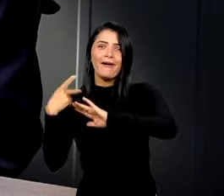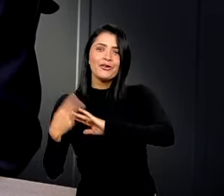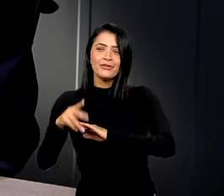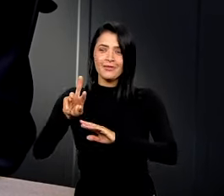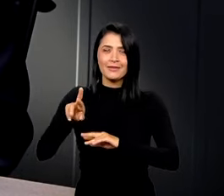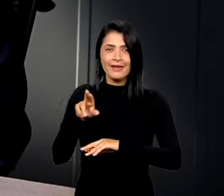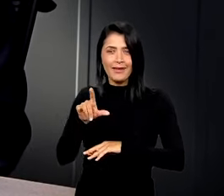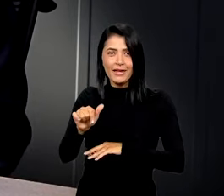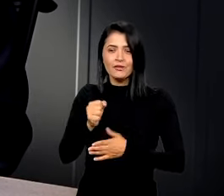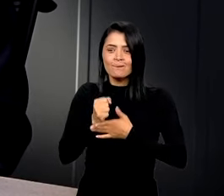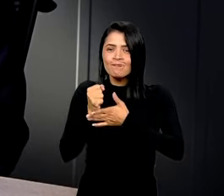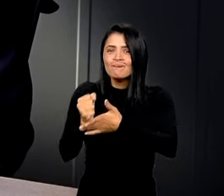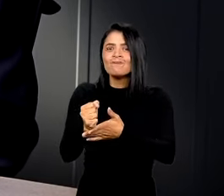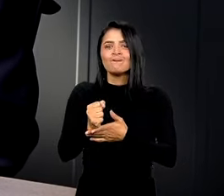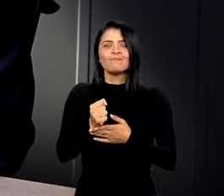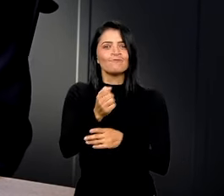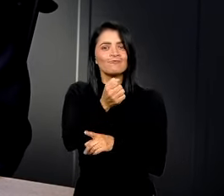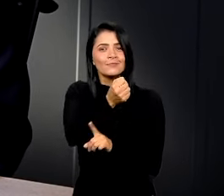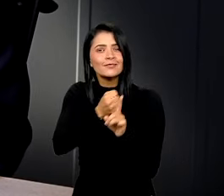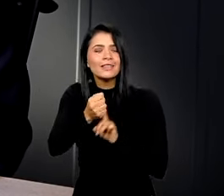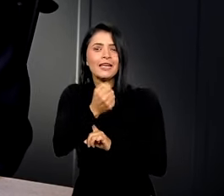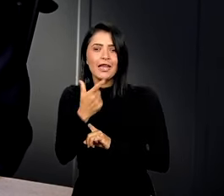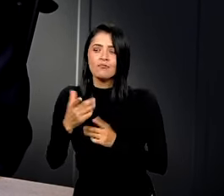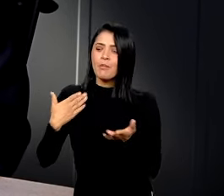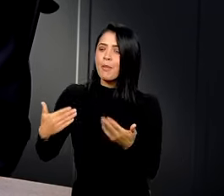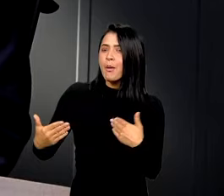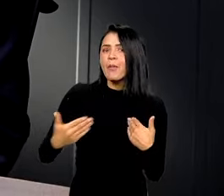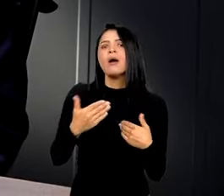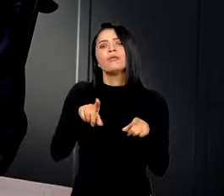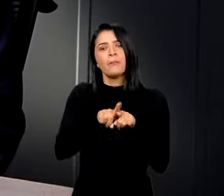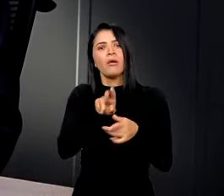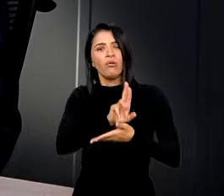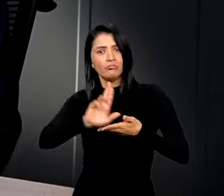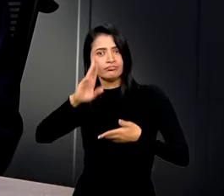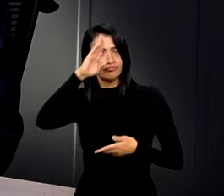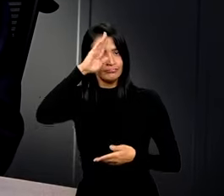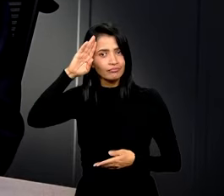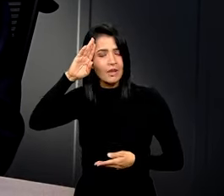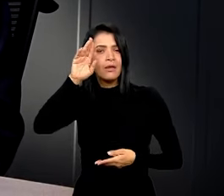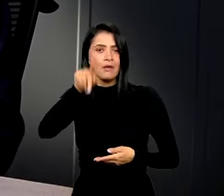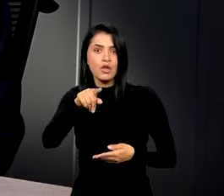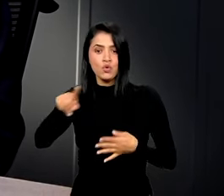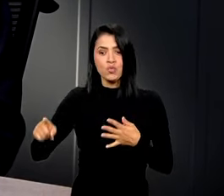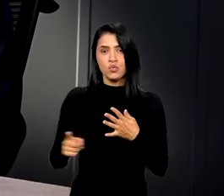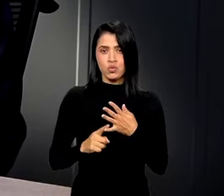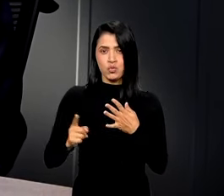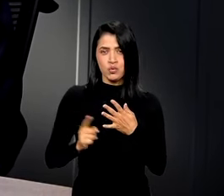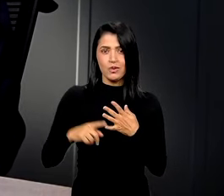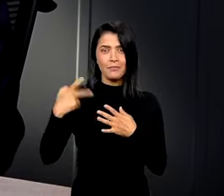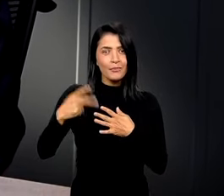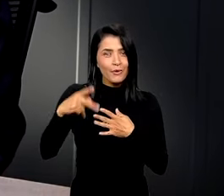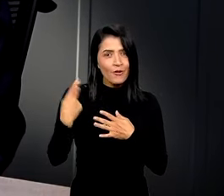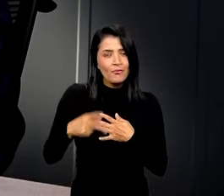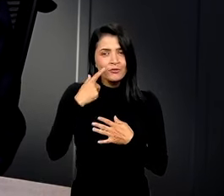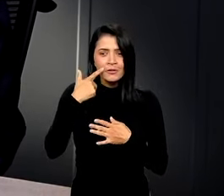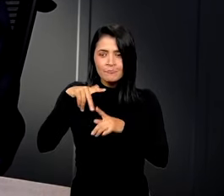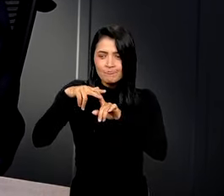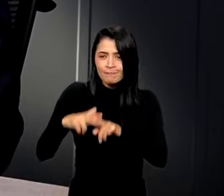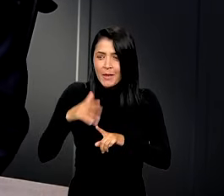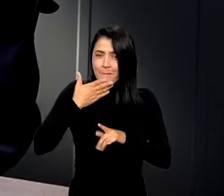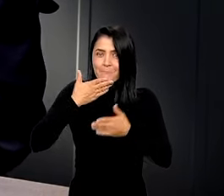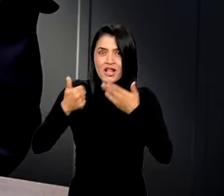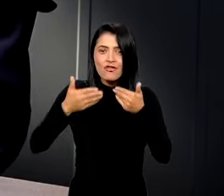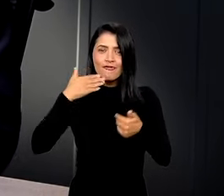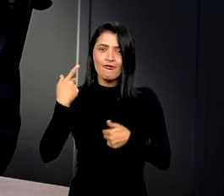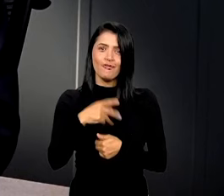é o diálogo com a academia. E o quarto pilar foi o pilar desse aperfeiçoamento do Cade